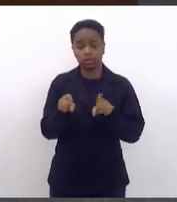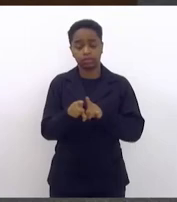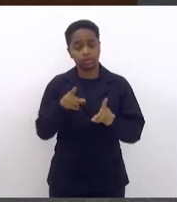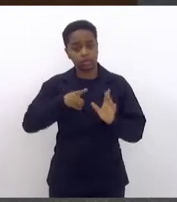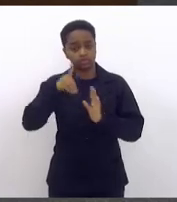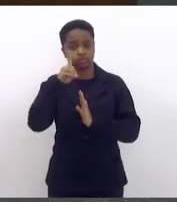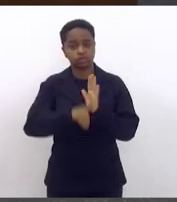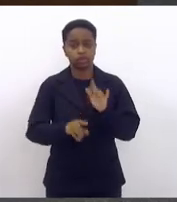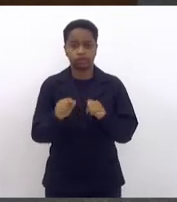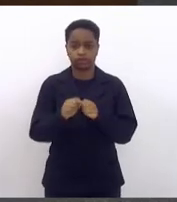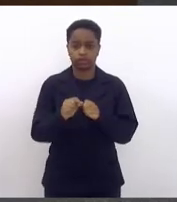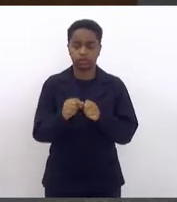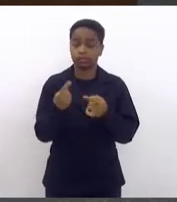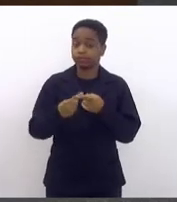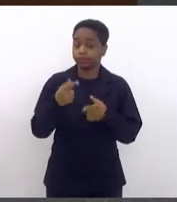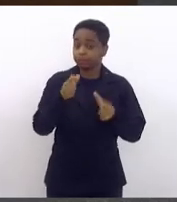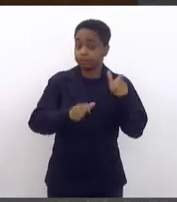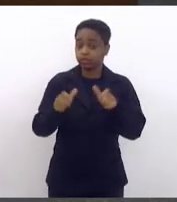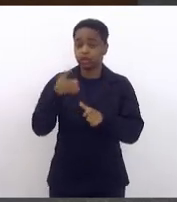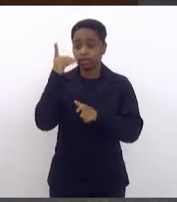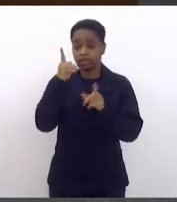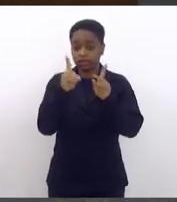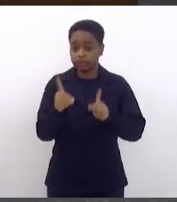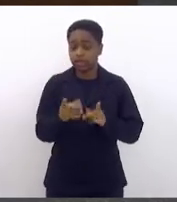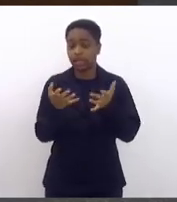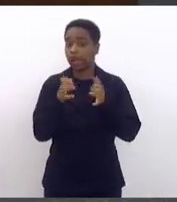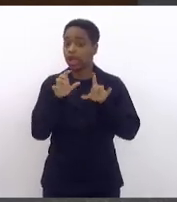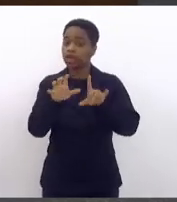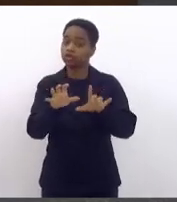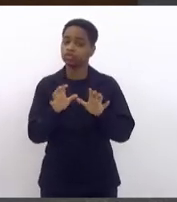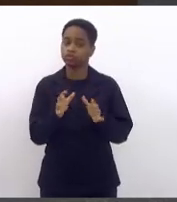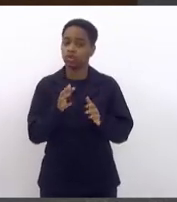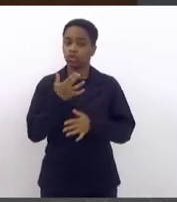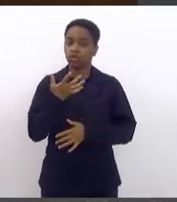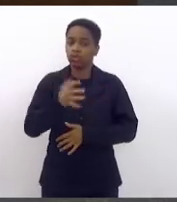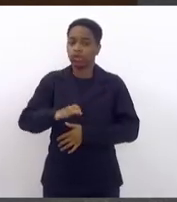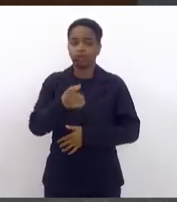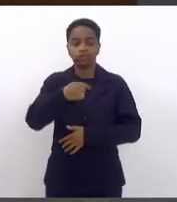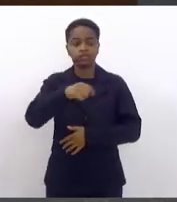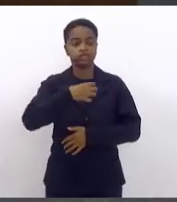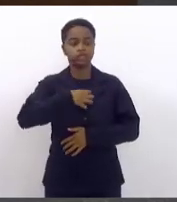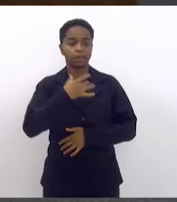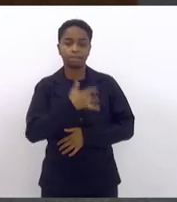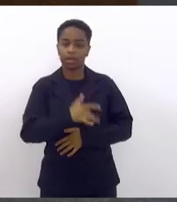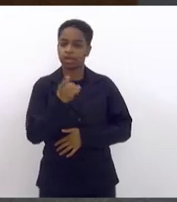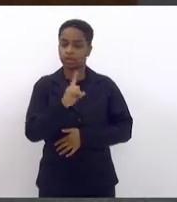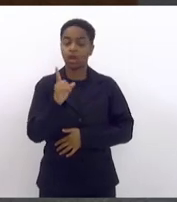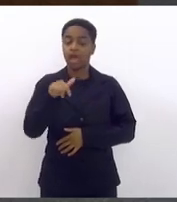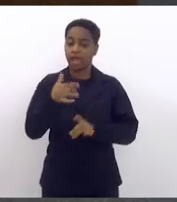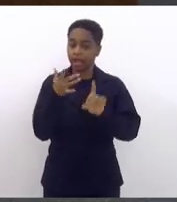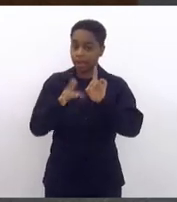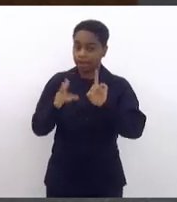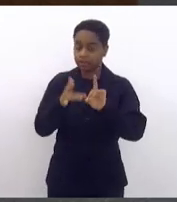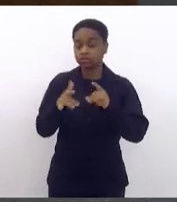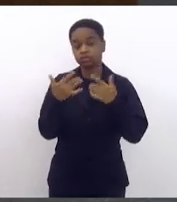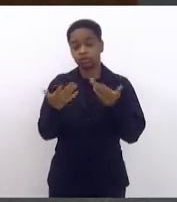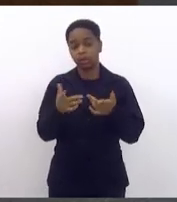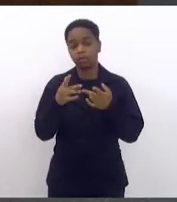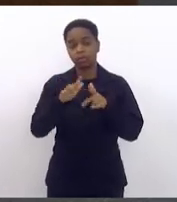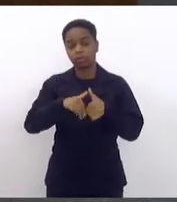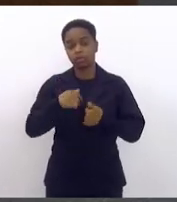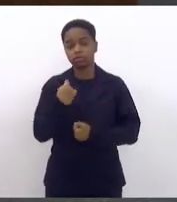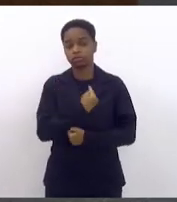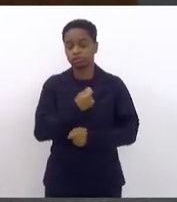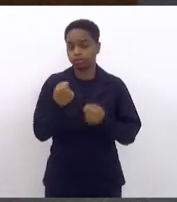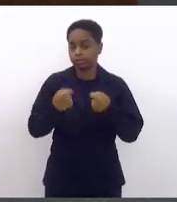de fazer. A pessoa com deficiência quer isto. Ela não quer pena de ninguém, né? Isto é capacitismo. Por isso nós temos aqui,